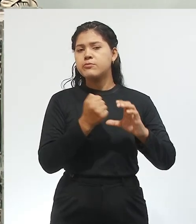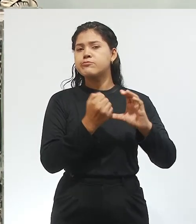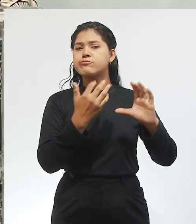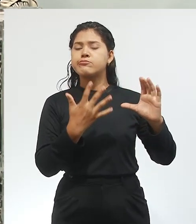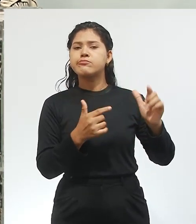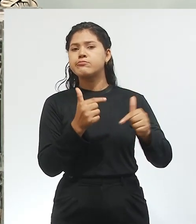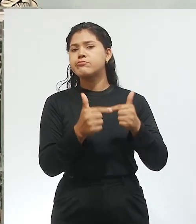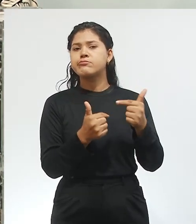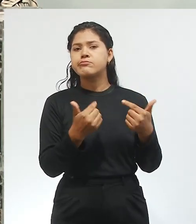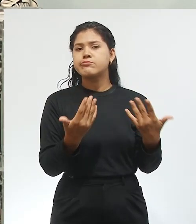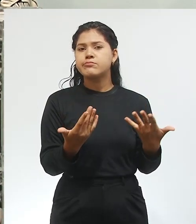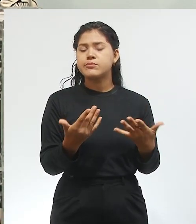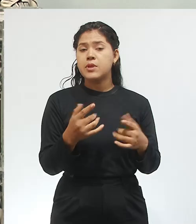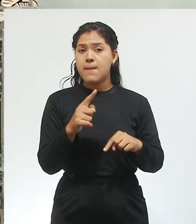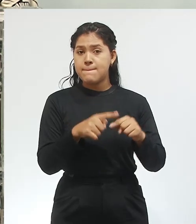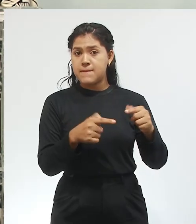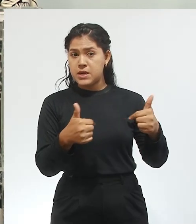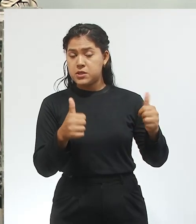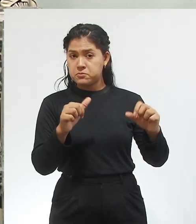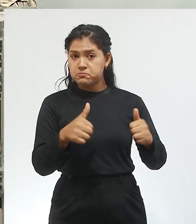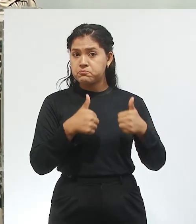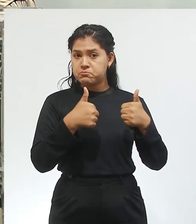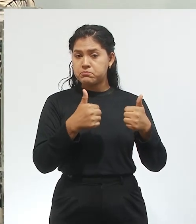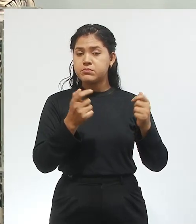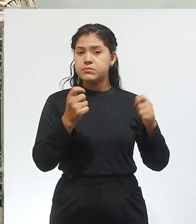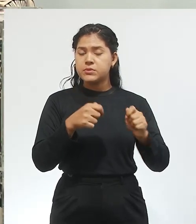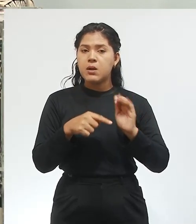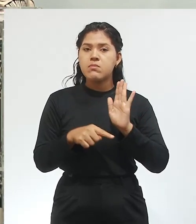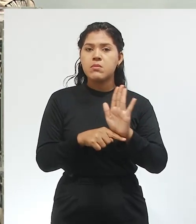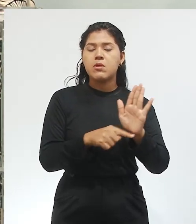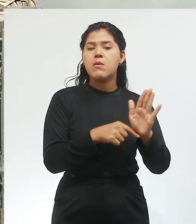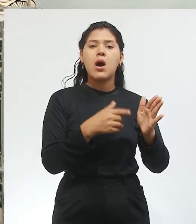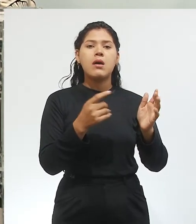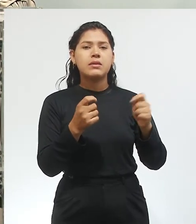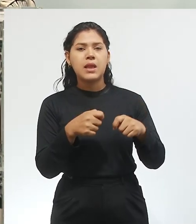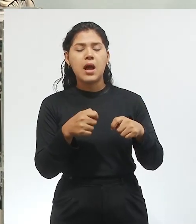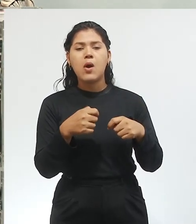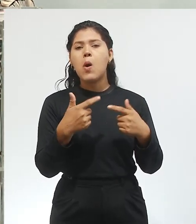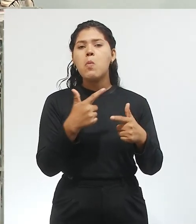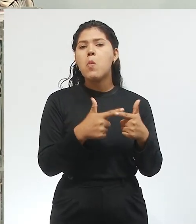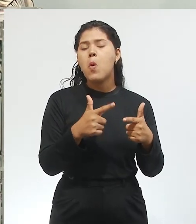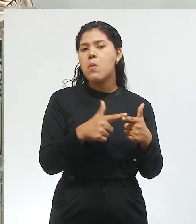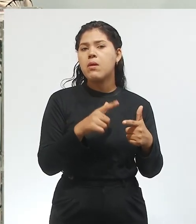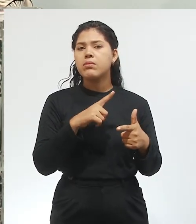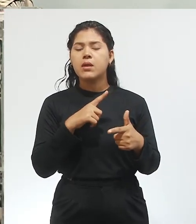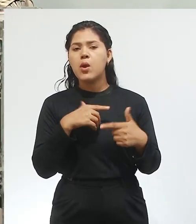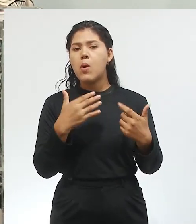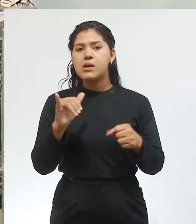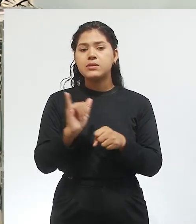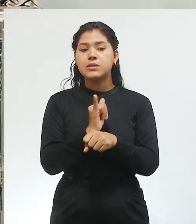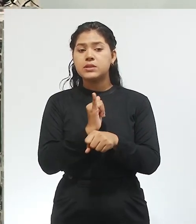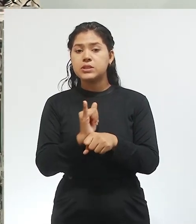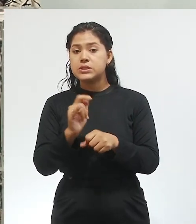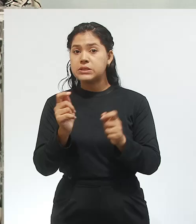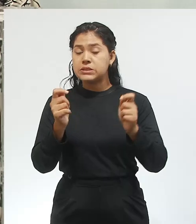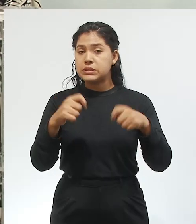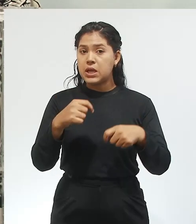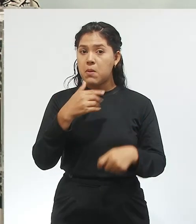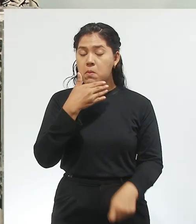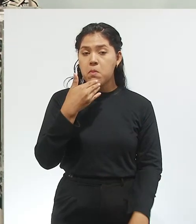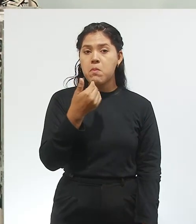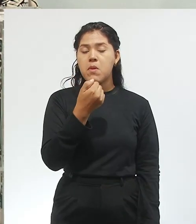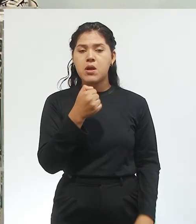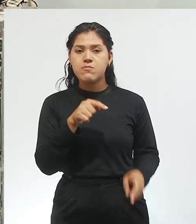está sendo bem oferecido, quais são os problemas dele, que estratégias eu vou fazer para